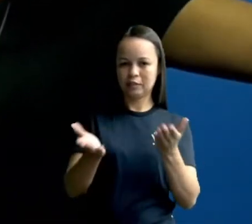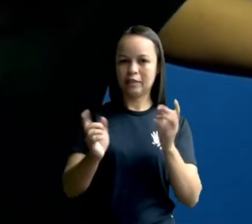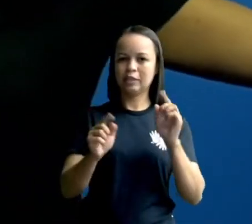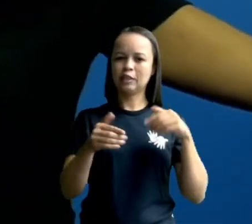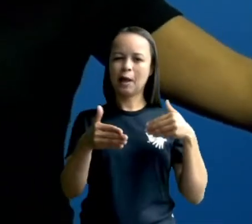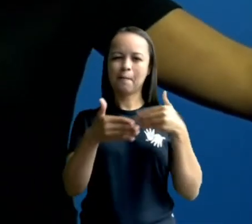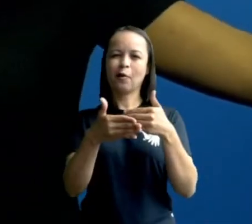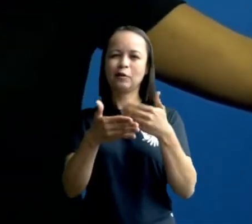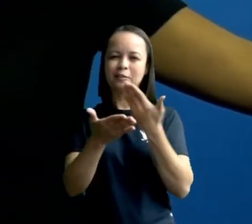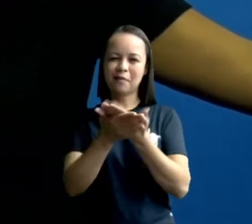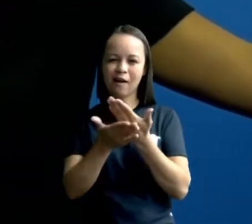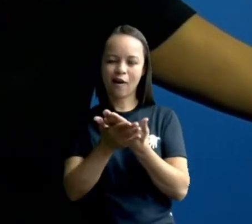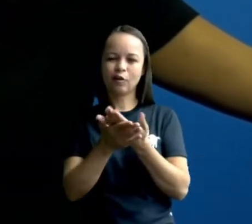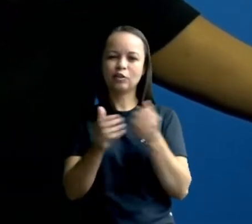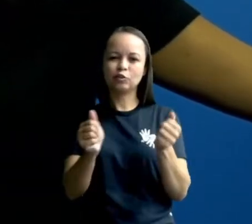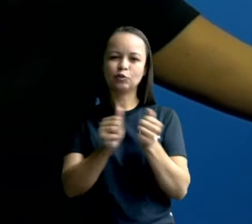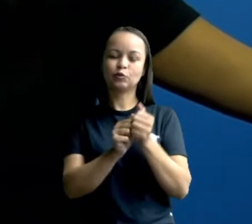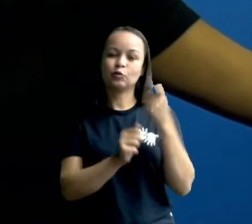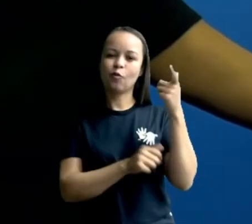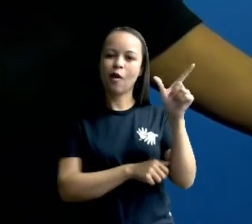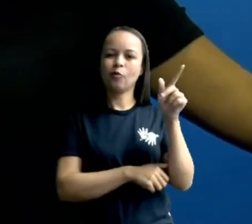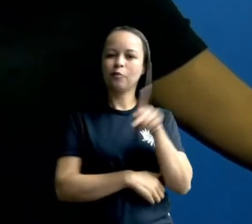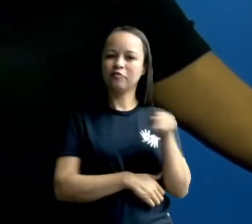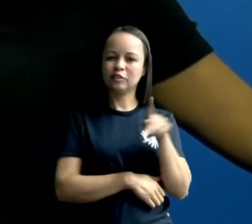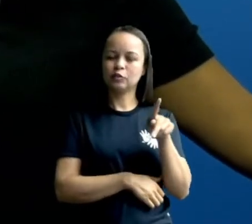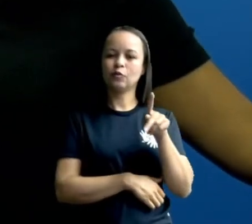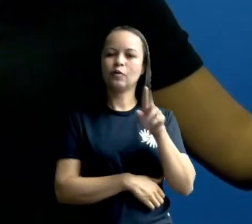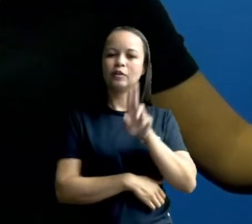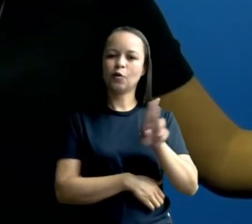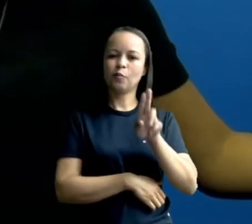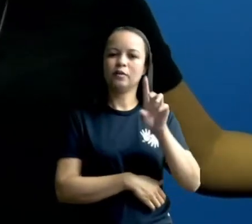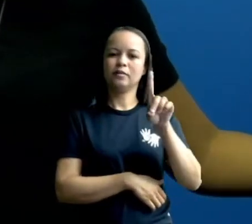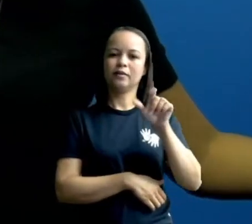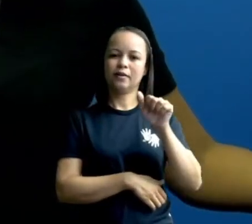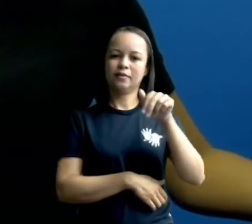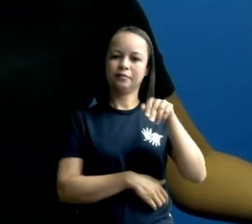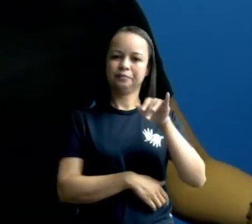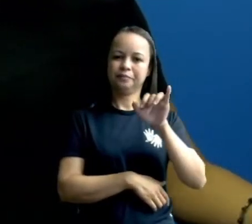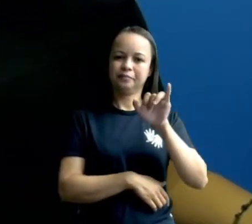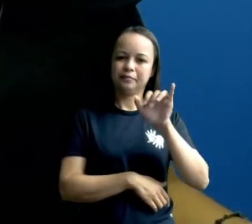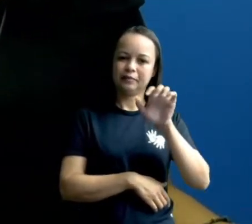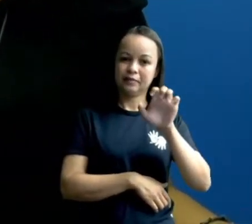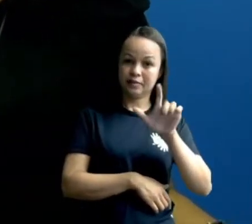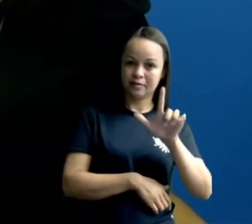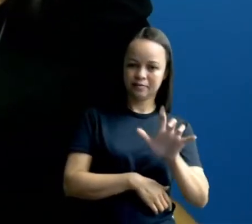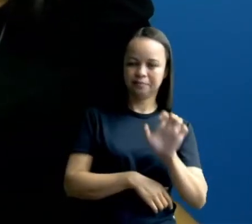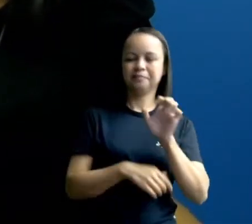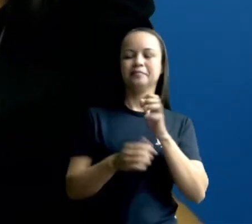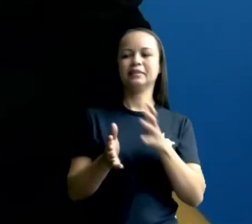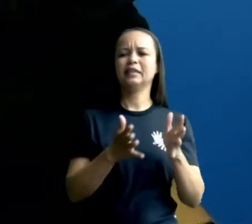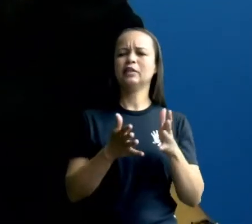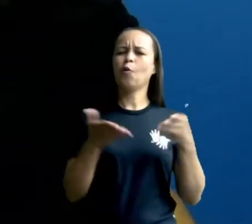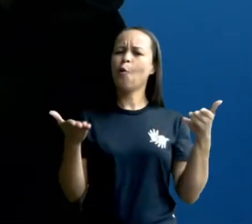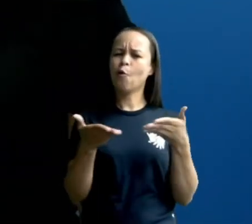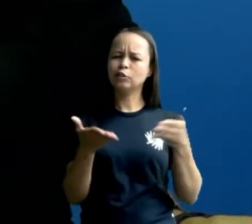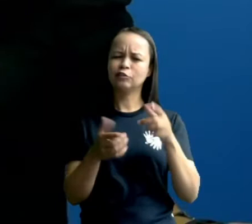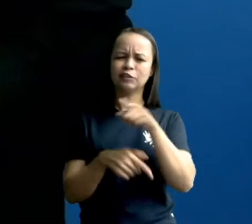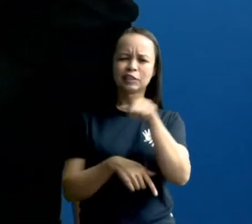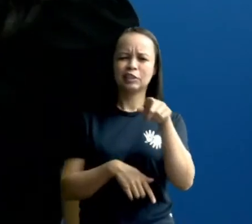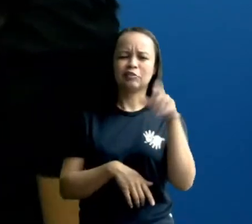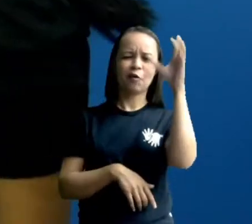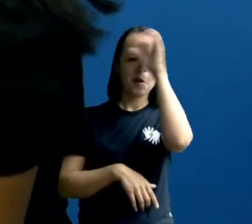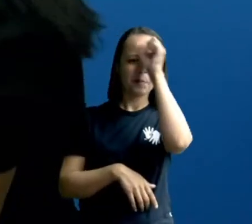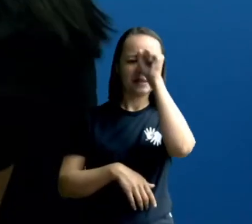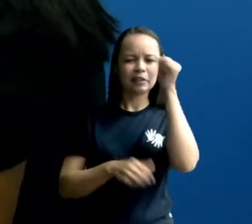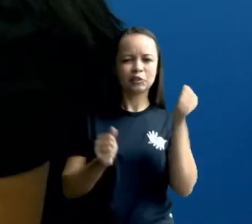Mas hoje a aula é comigo. Simbora aprender um pouquinho sobre história. E